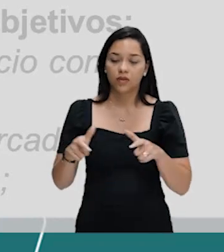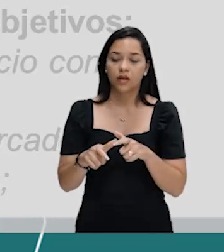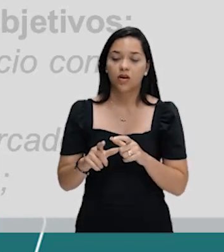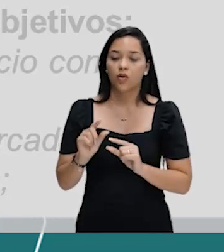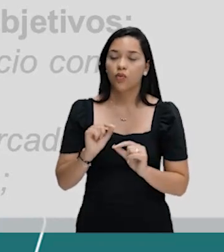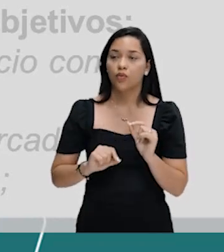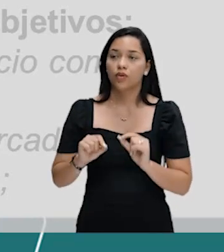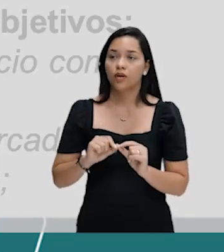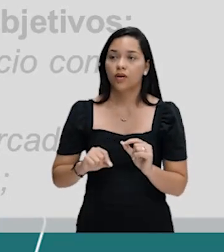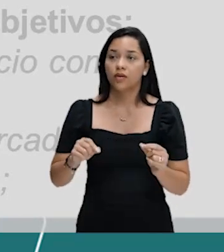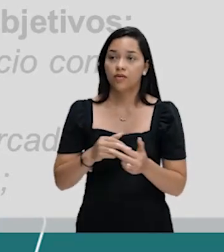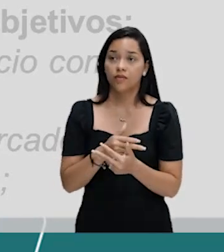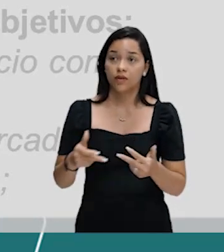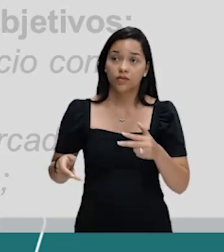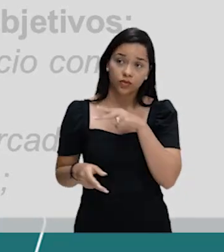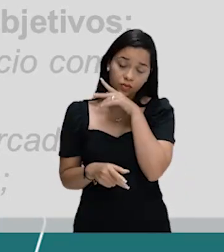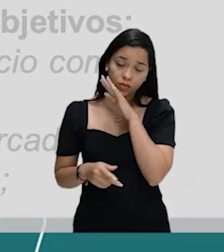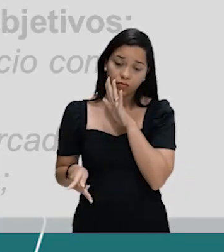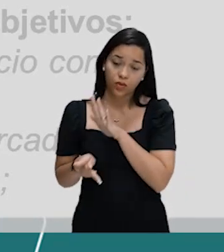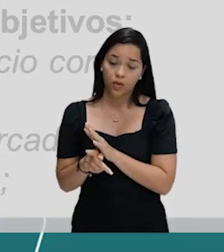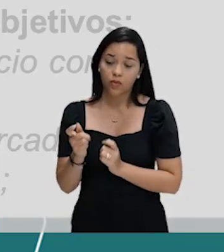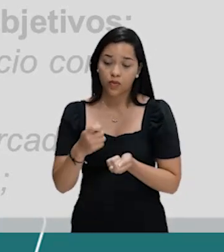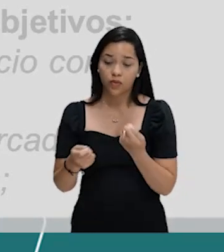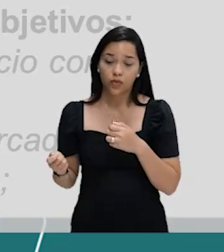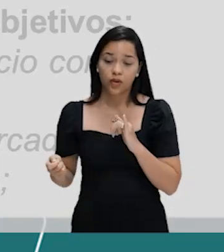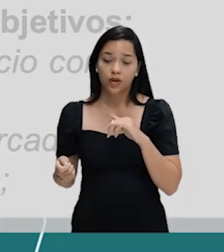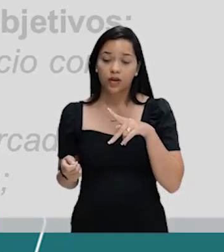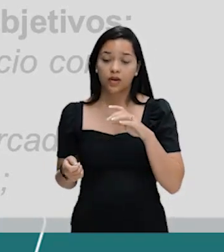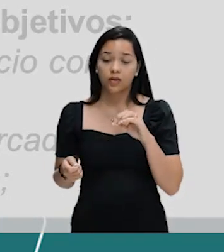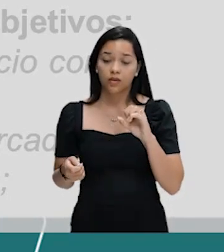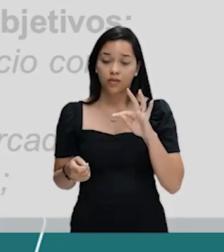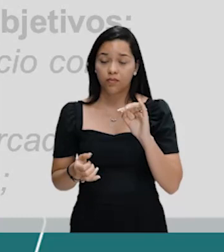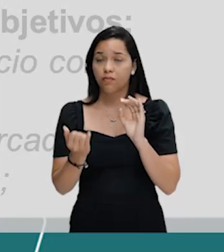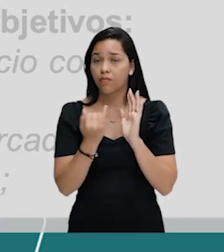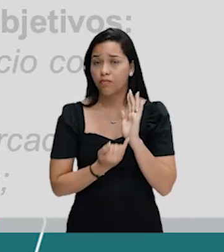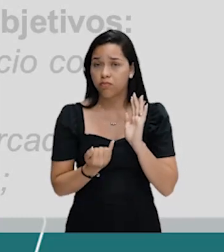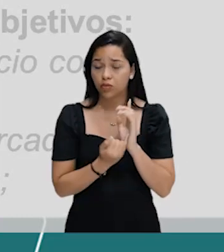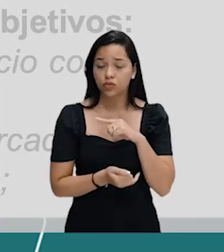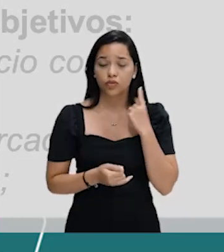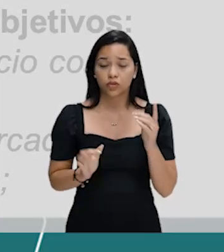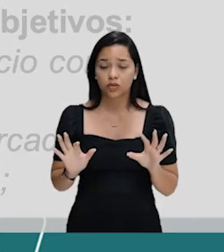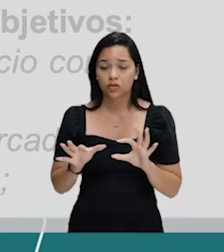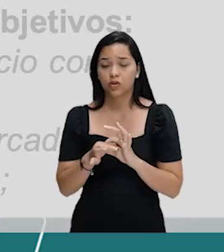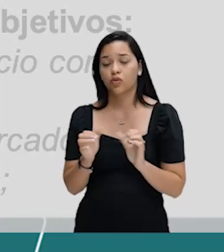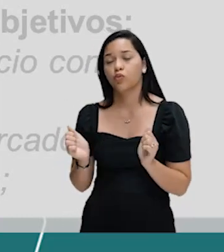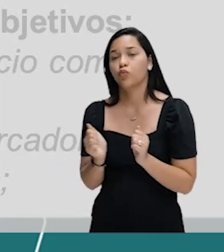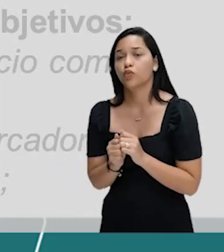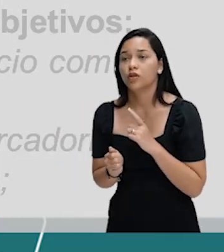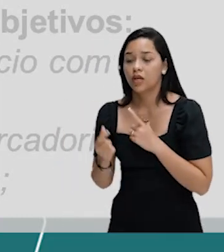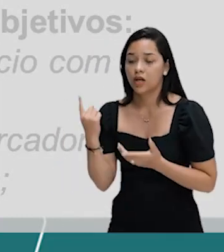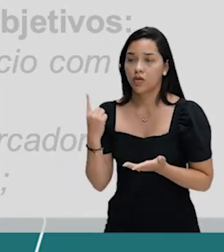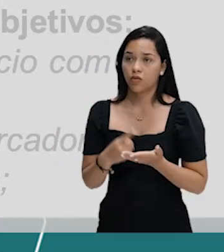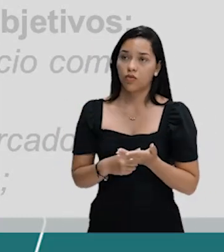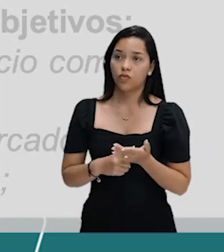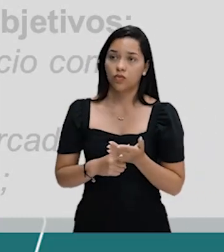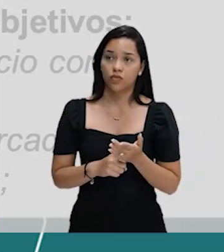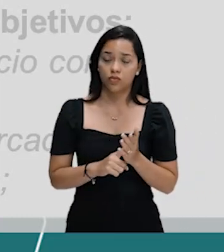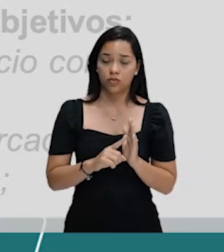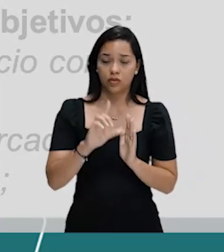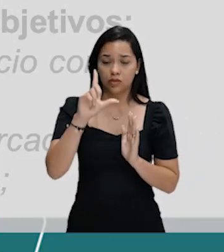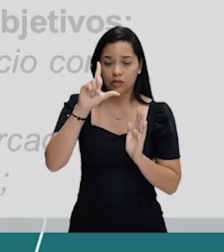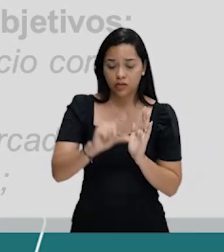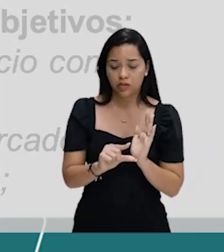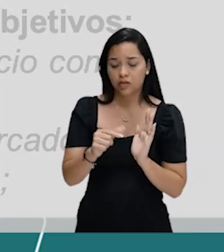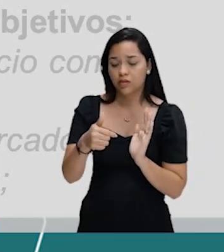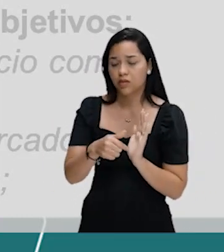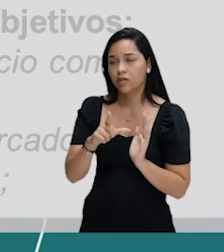reduzir um dos grandes empecilhos aí do comércio, que é o quê? Imposto. Né? Então, a gente se une, a gente faz acordos para que a taxa de imposto, ou seja, aquilo